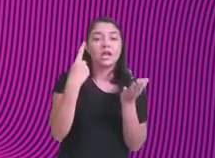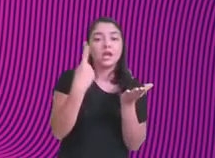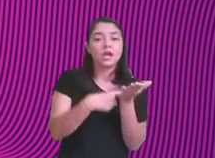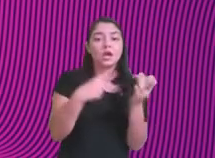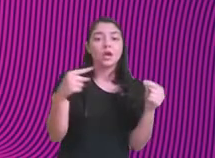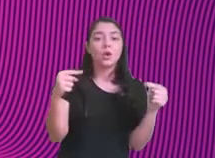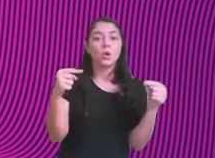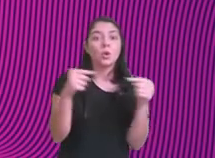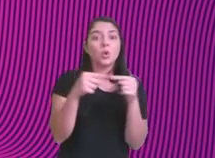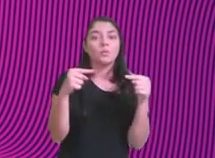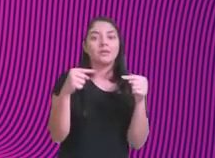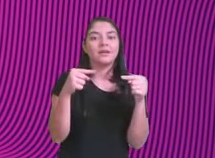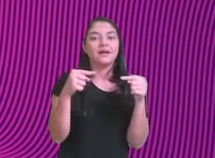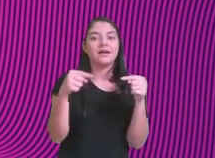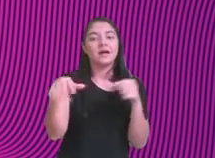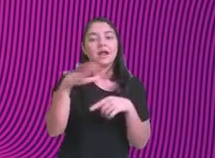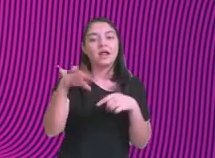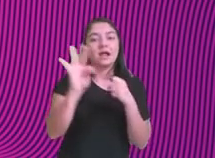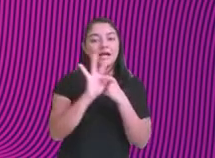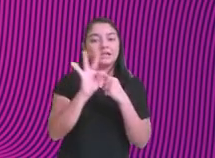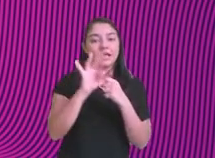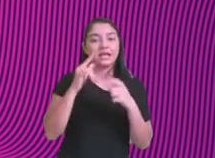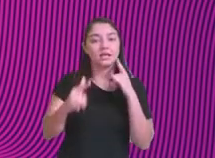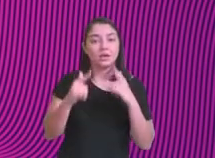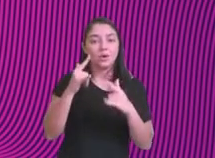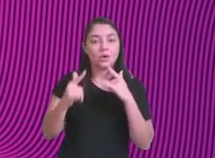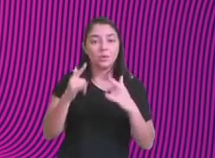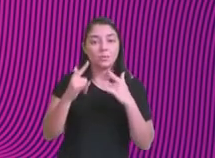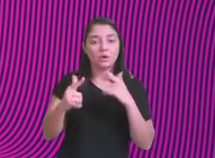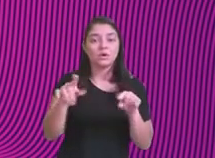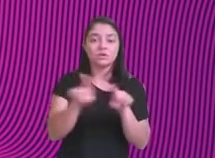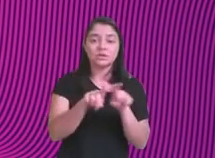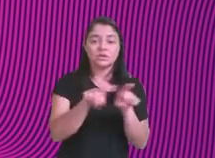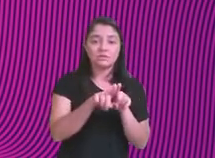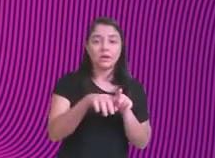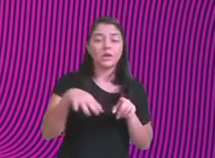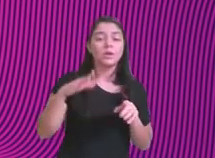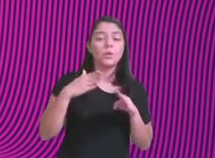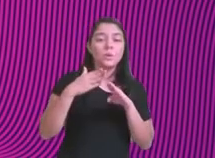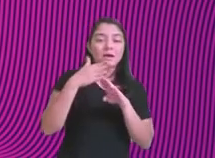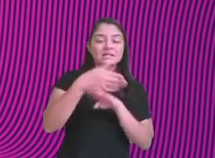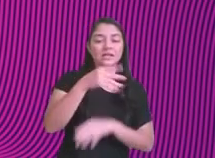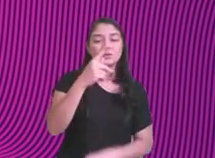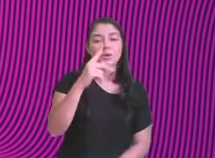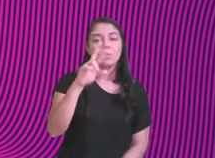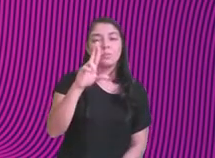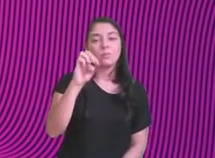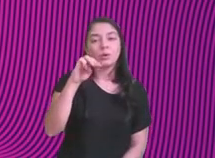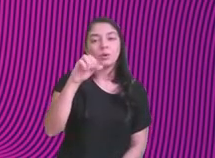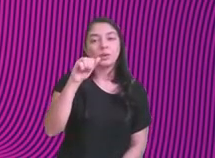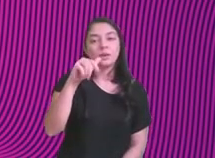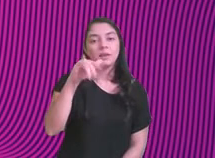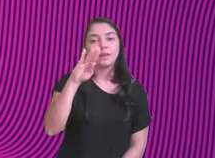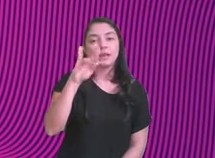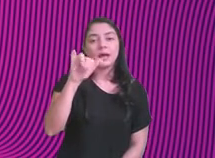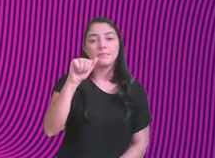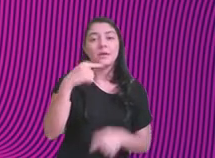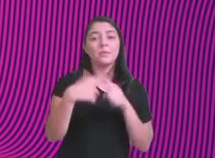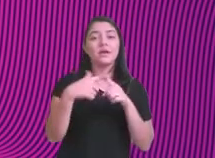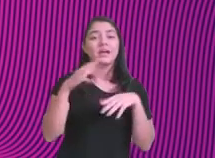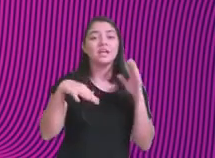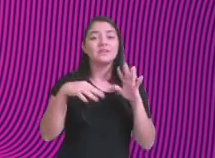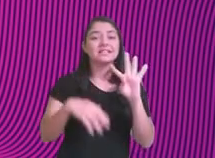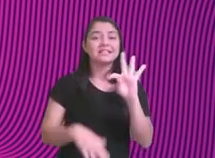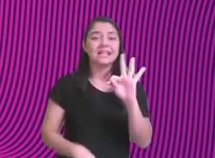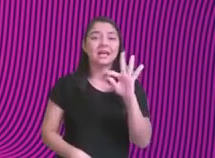acesso transanal ou até com acesso pronado, quando você tem um tumor, por exemplo, T4, cometendo um complexo esfincteriano,